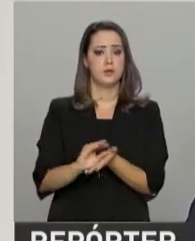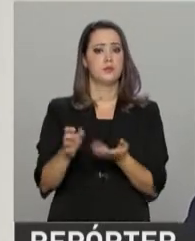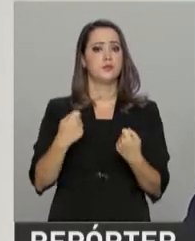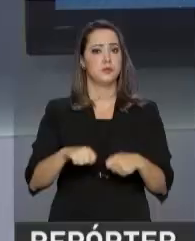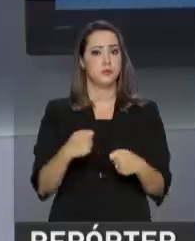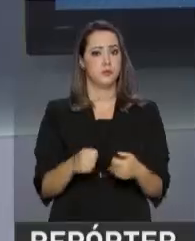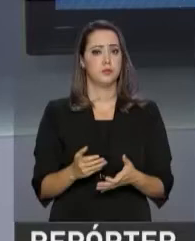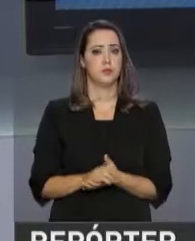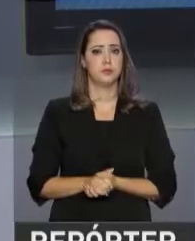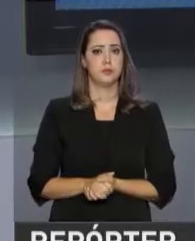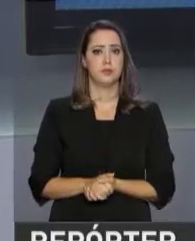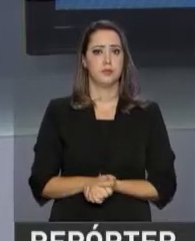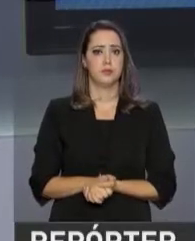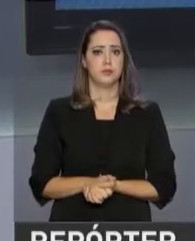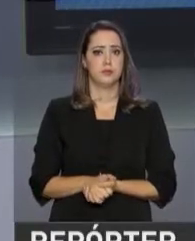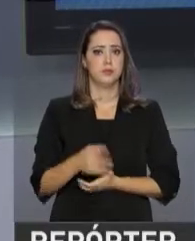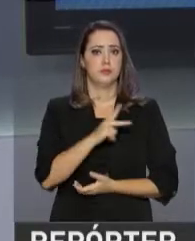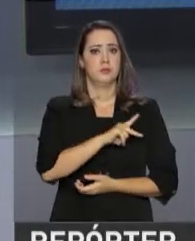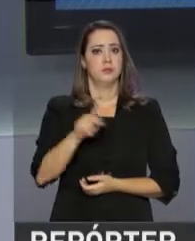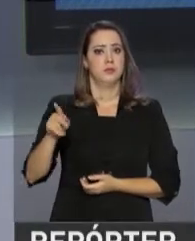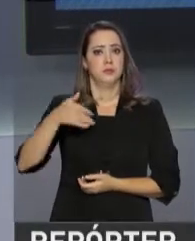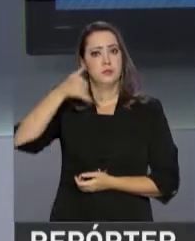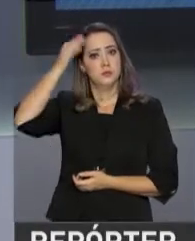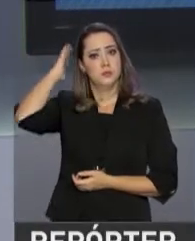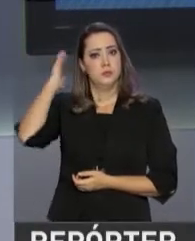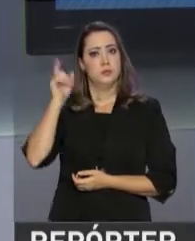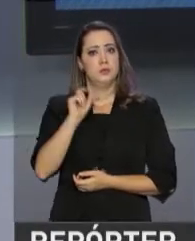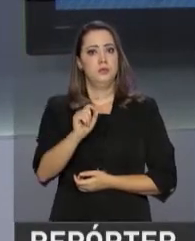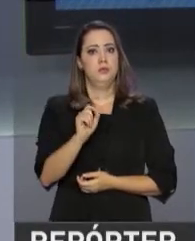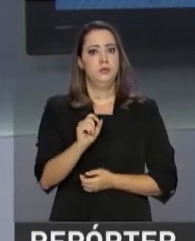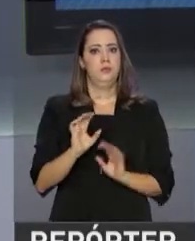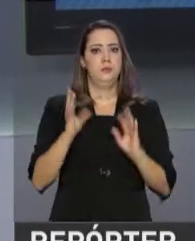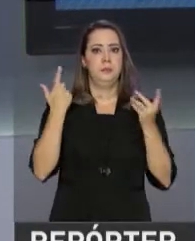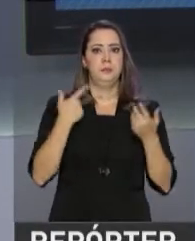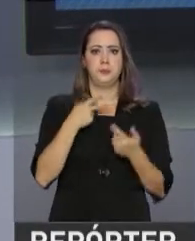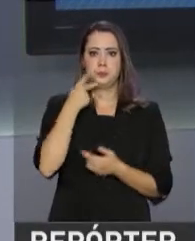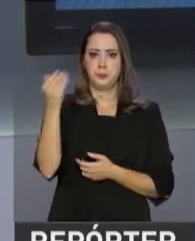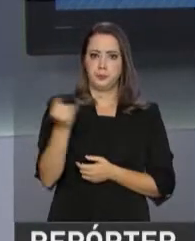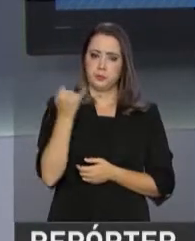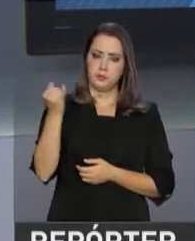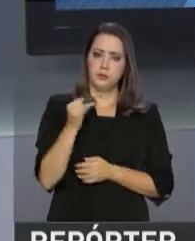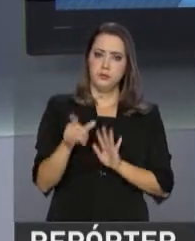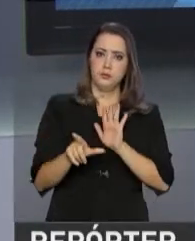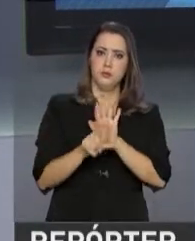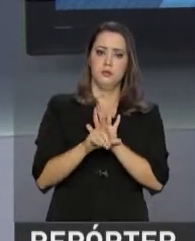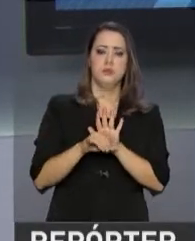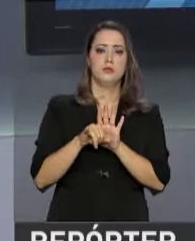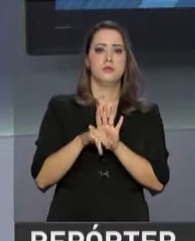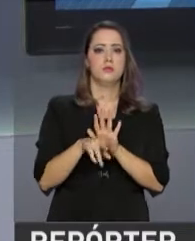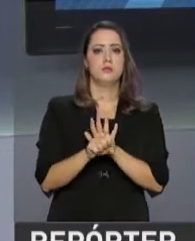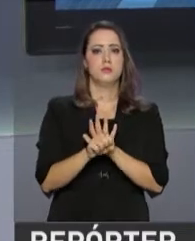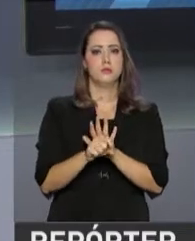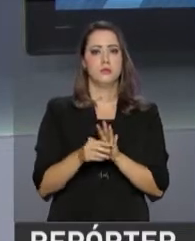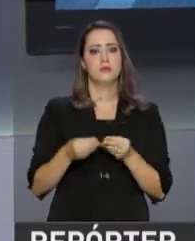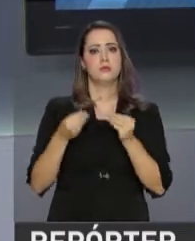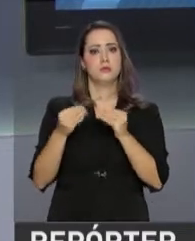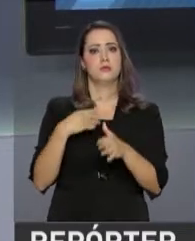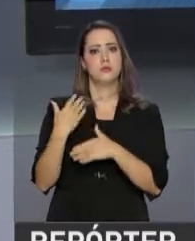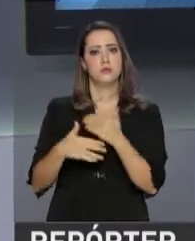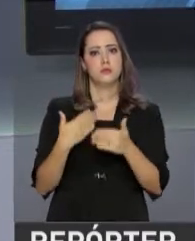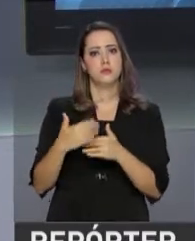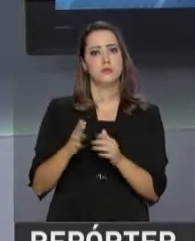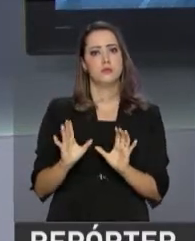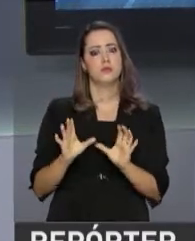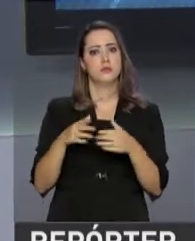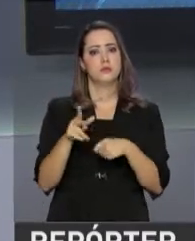necessário o presidente temer aproveitou o evento para falar sobre a importância da reforma da previdência para garantir a